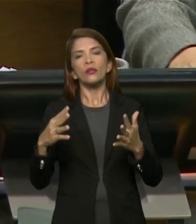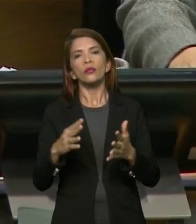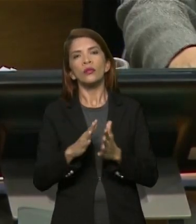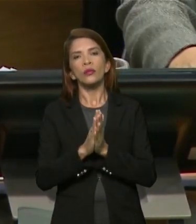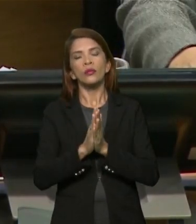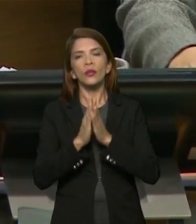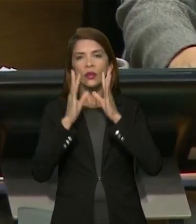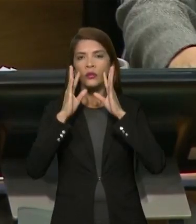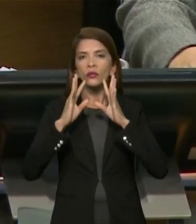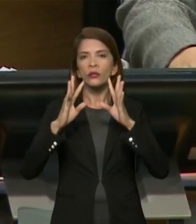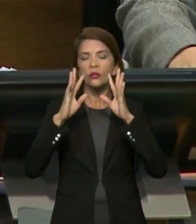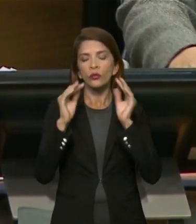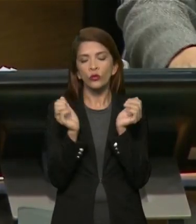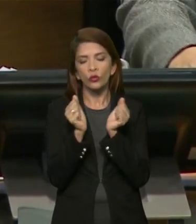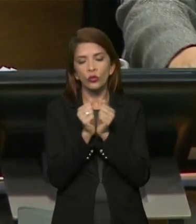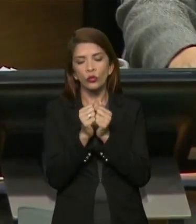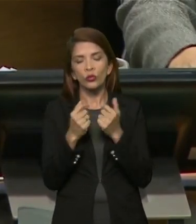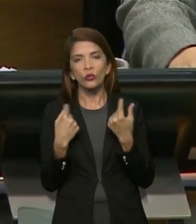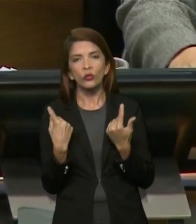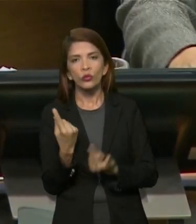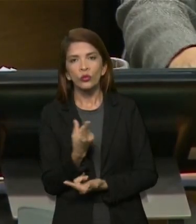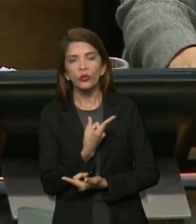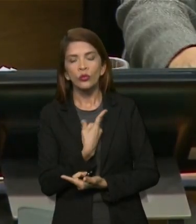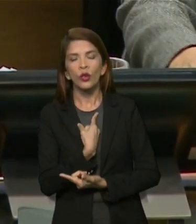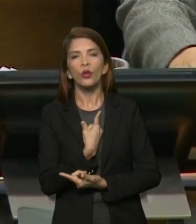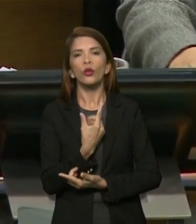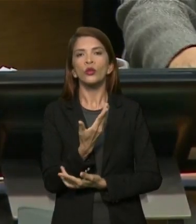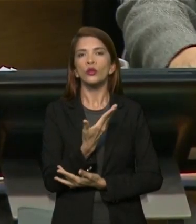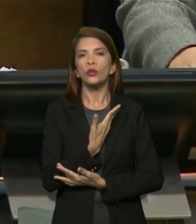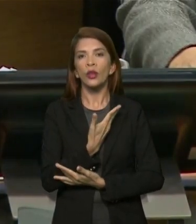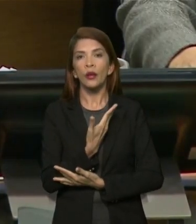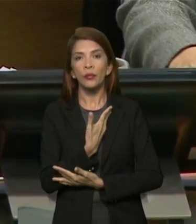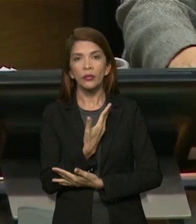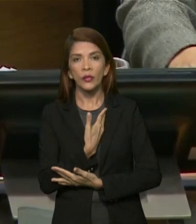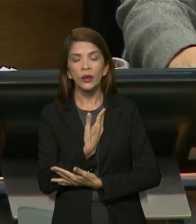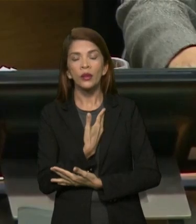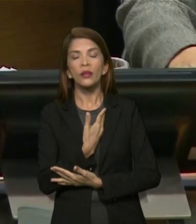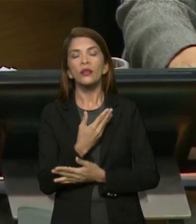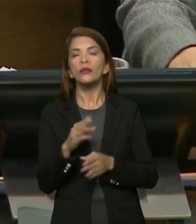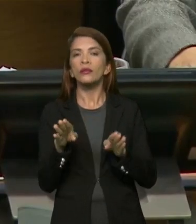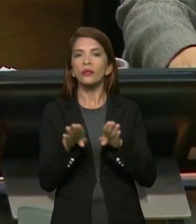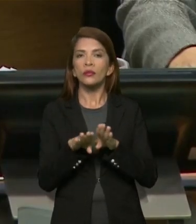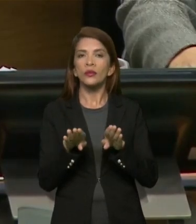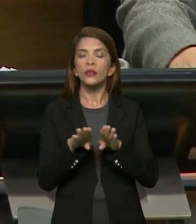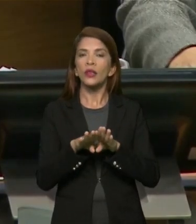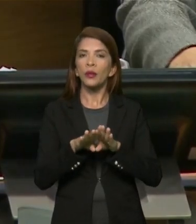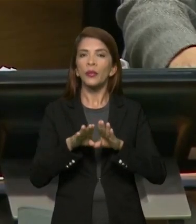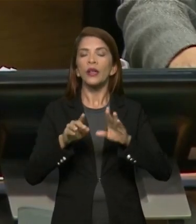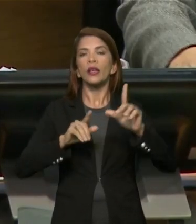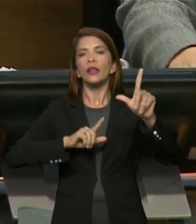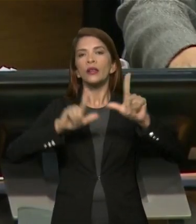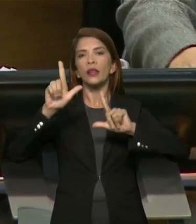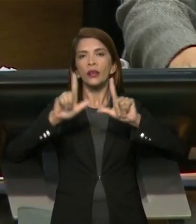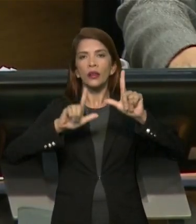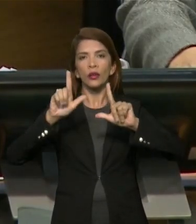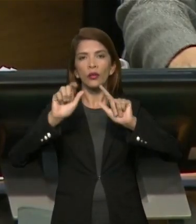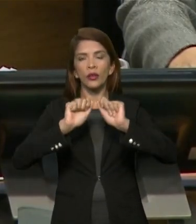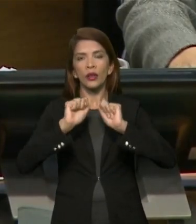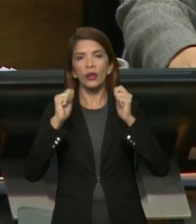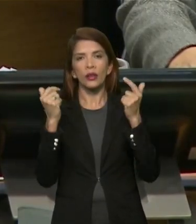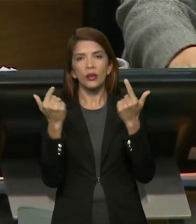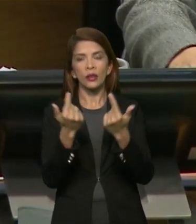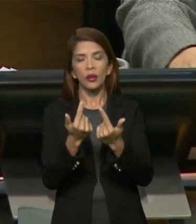momento conosco, os amigos e também que nos prestigiam através da TV Assembleia, amigos